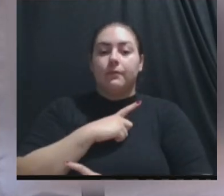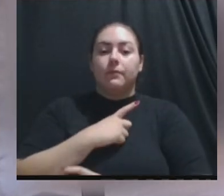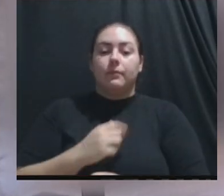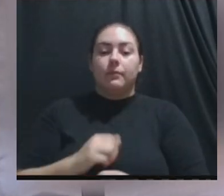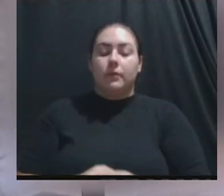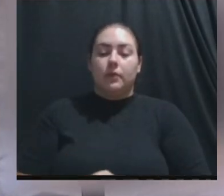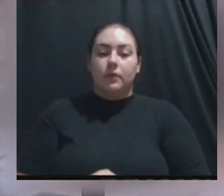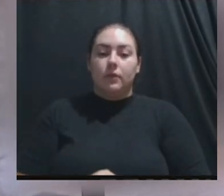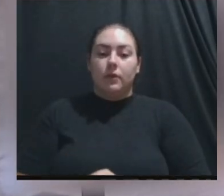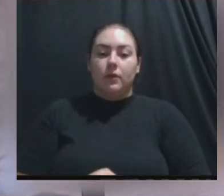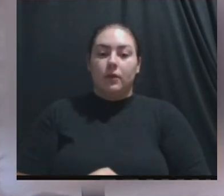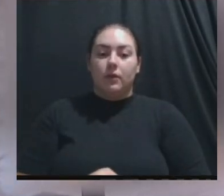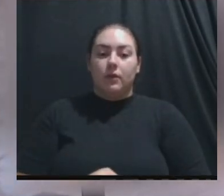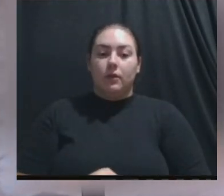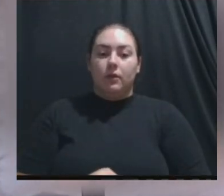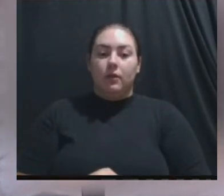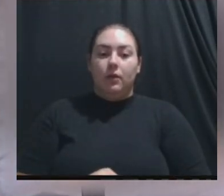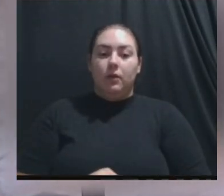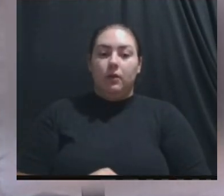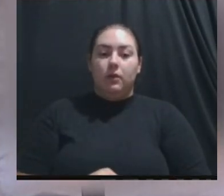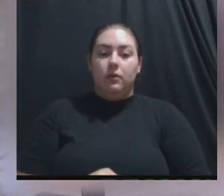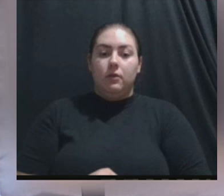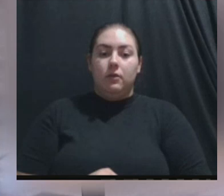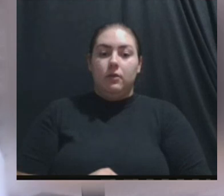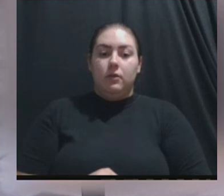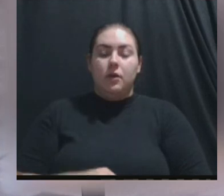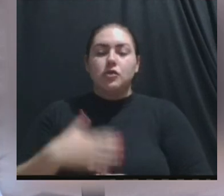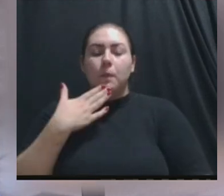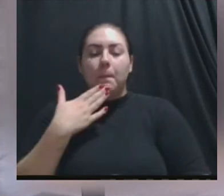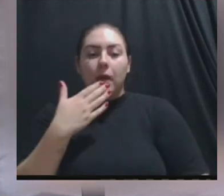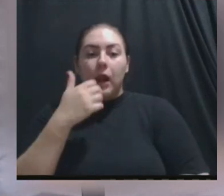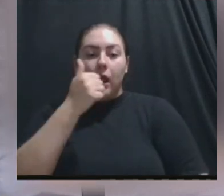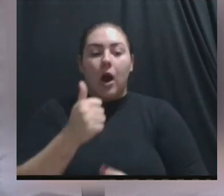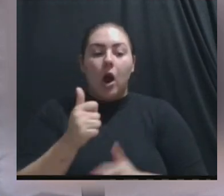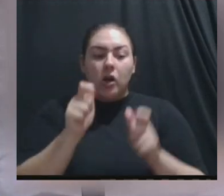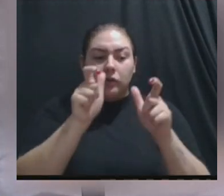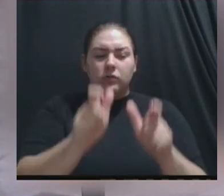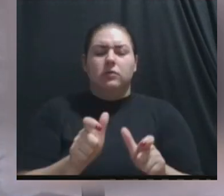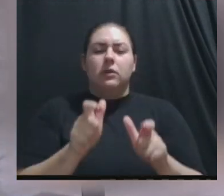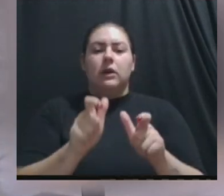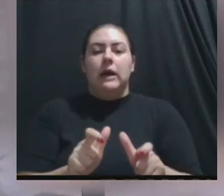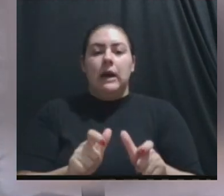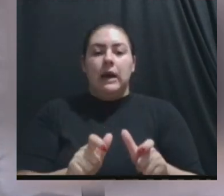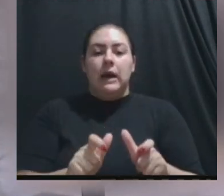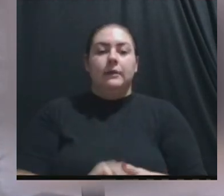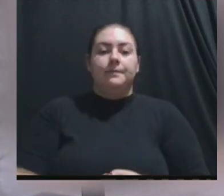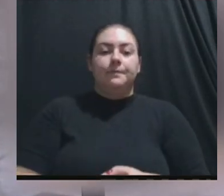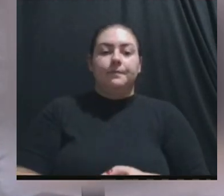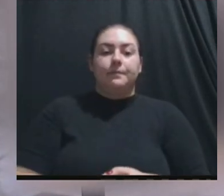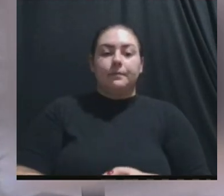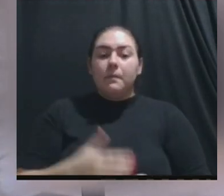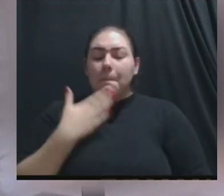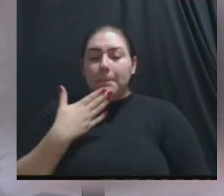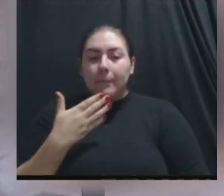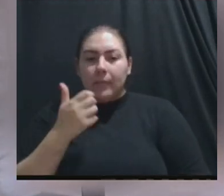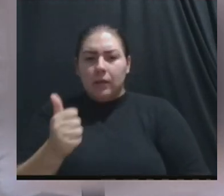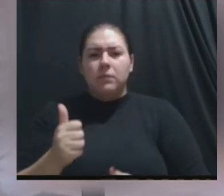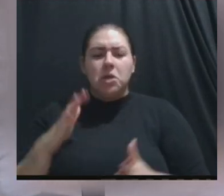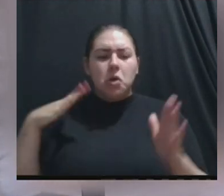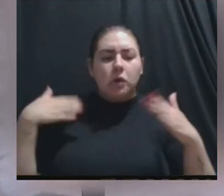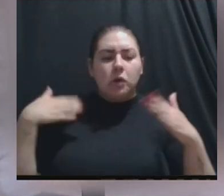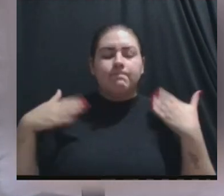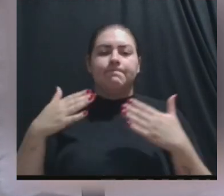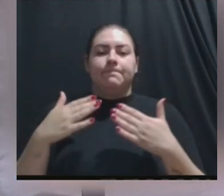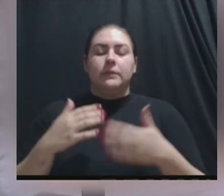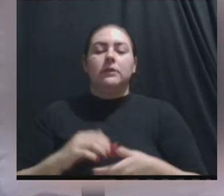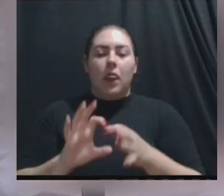uma questão de melhoria naquele local, melhoria no atendimento, melhoria no lazer, entendeu? Então acho que é muito importante a